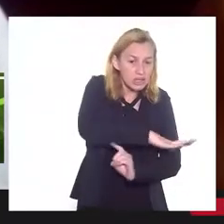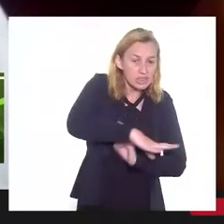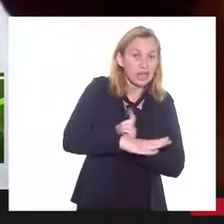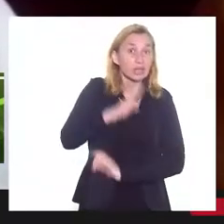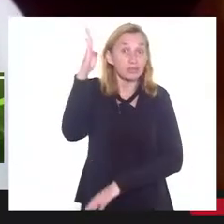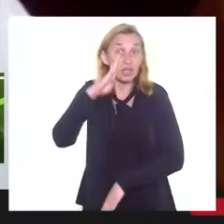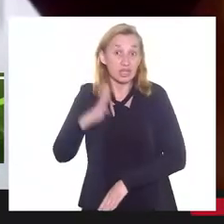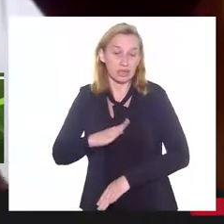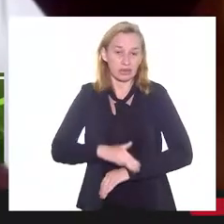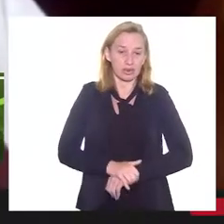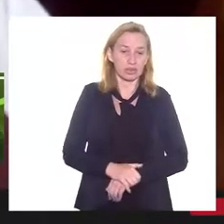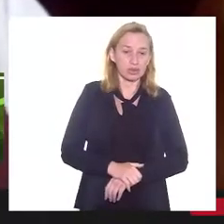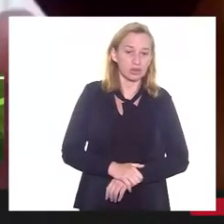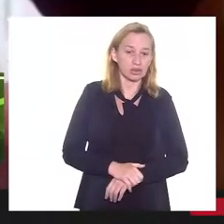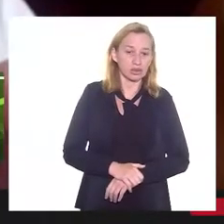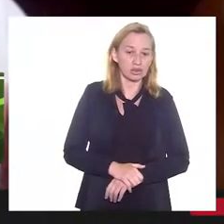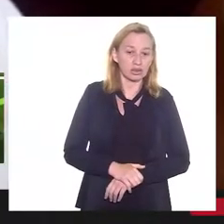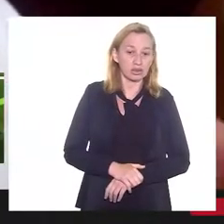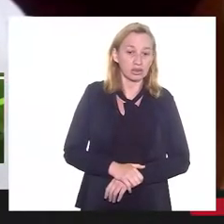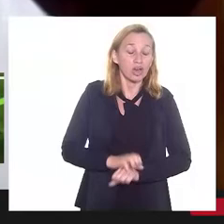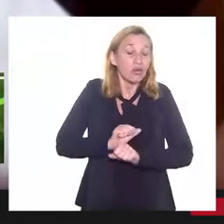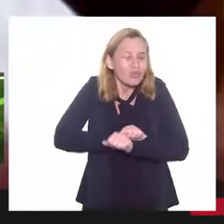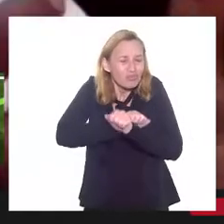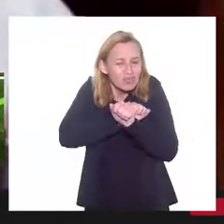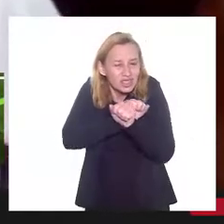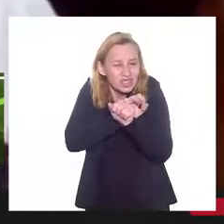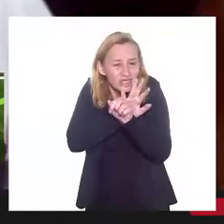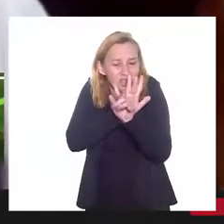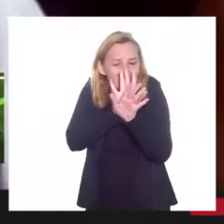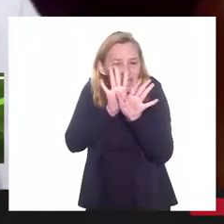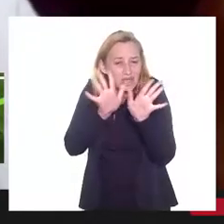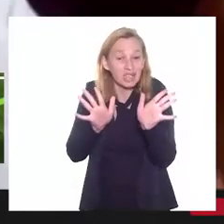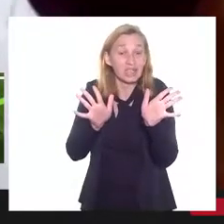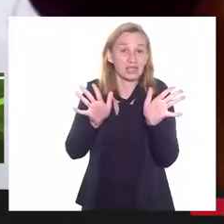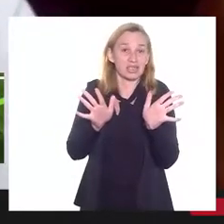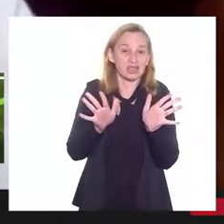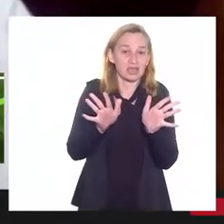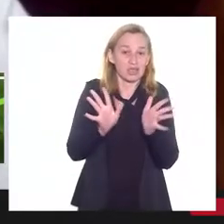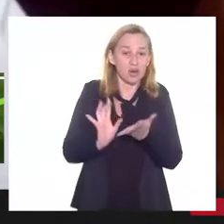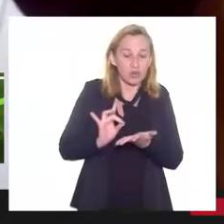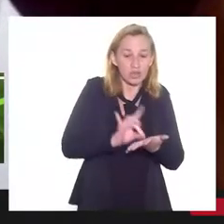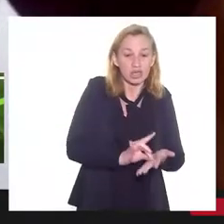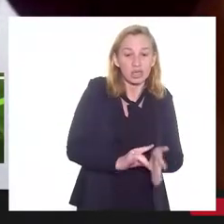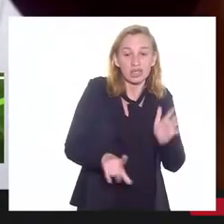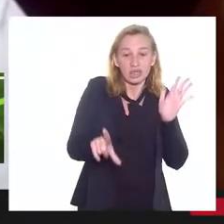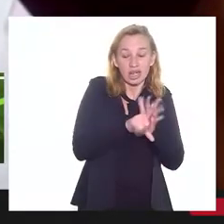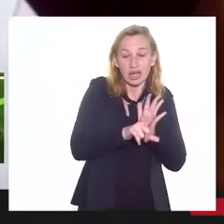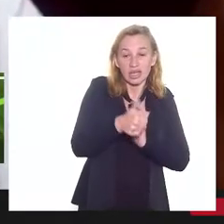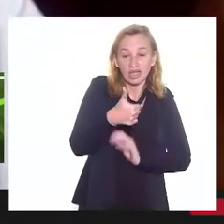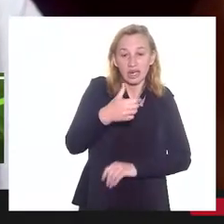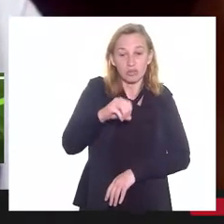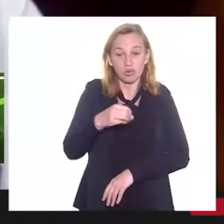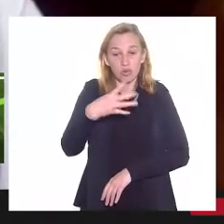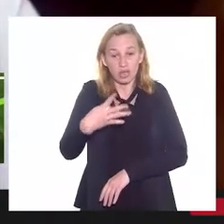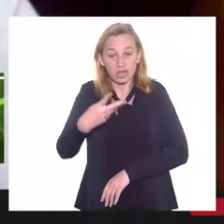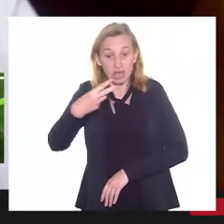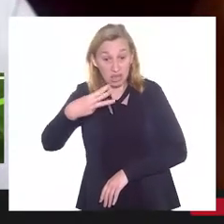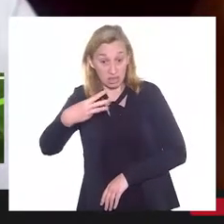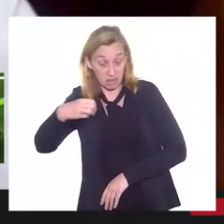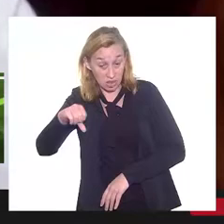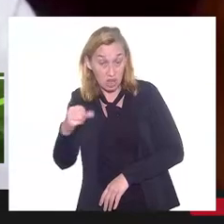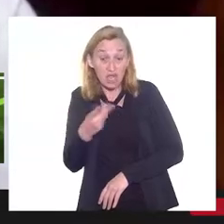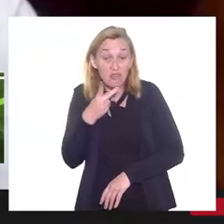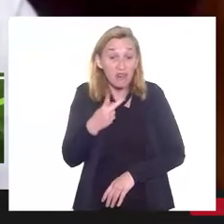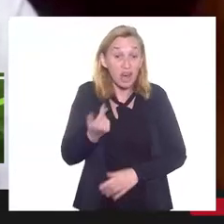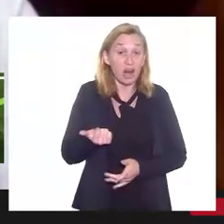brasileira a eu esclarecimento a oficialização da lei 10.639 que diz é